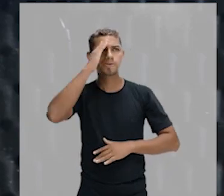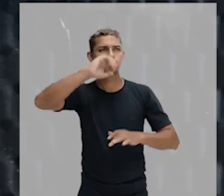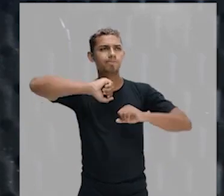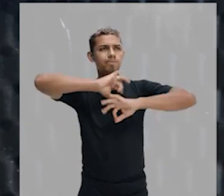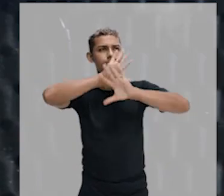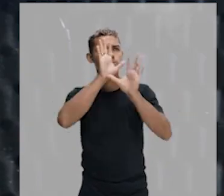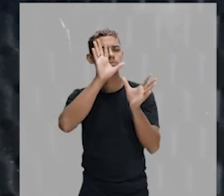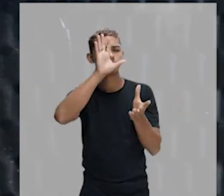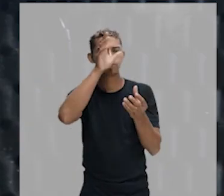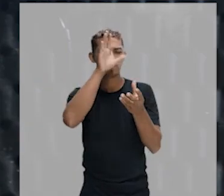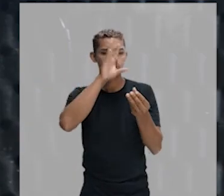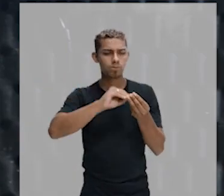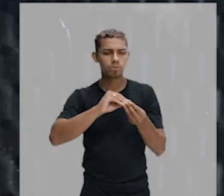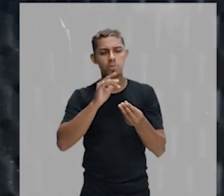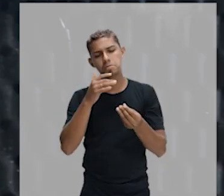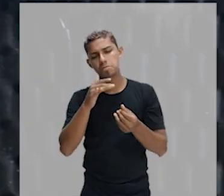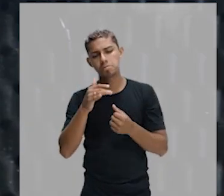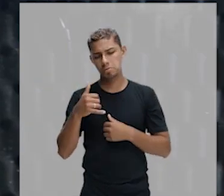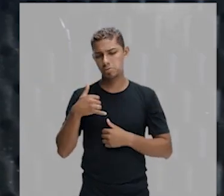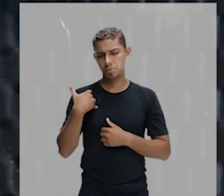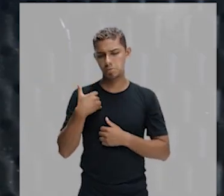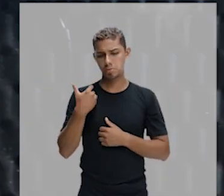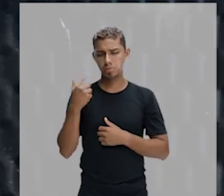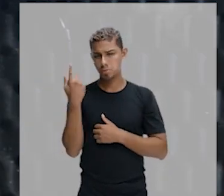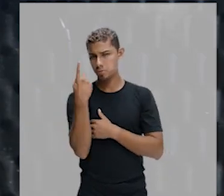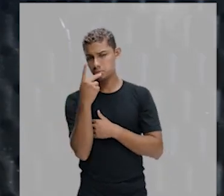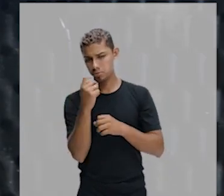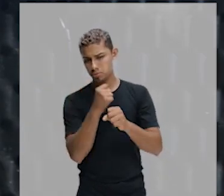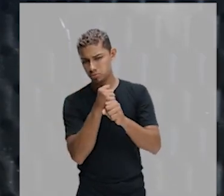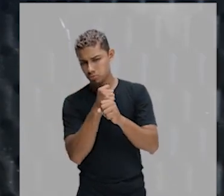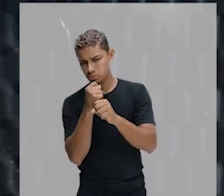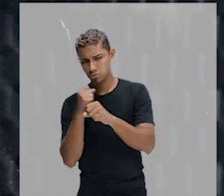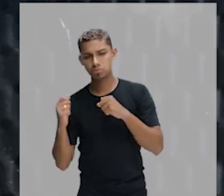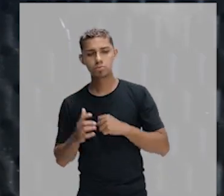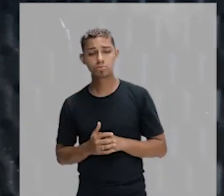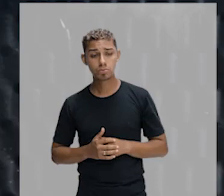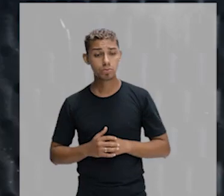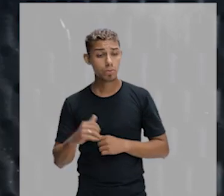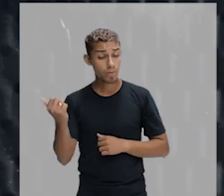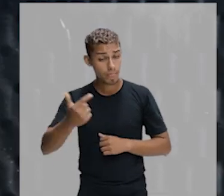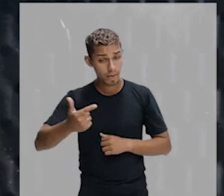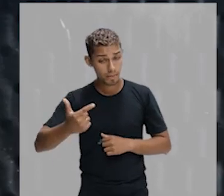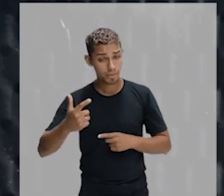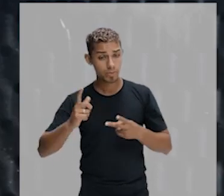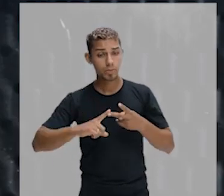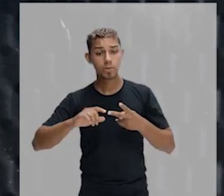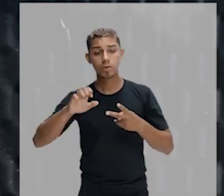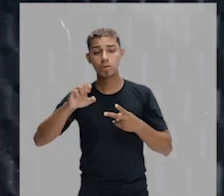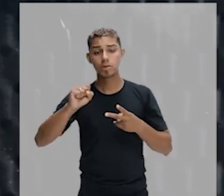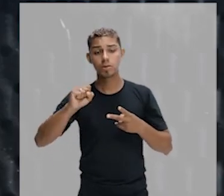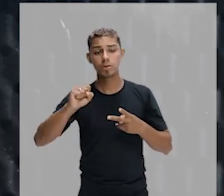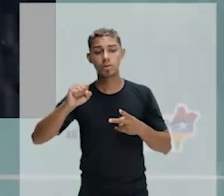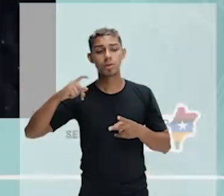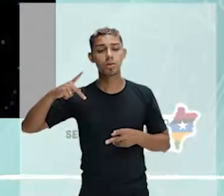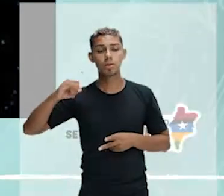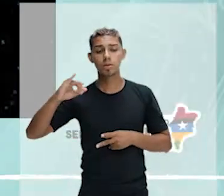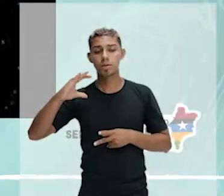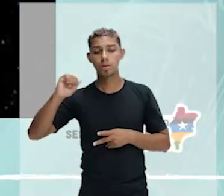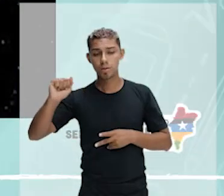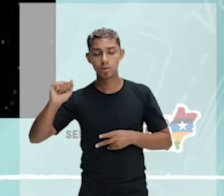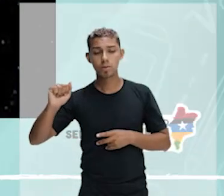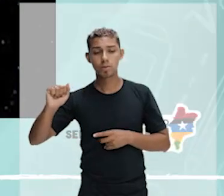conseguir dar aí, basicamente uma idade para essas estrelas, tá ok? A segunda é a estrela Spica, né? Que está lá